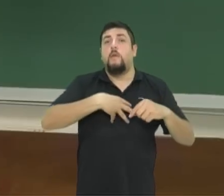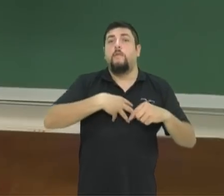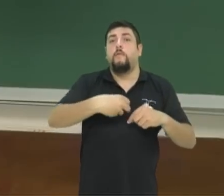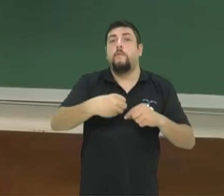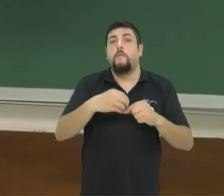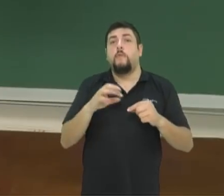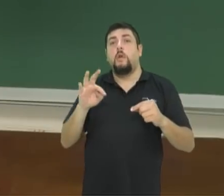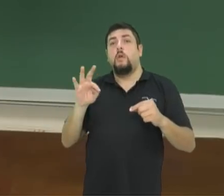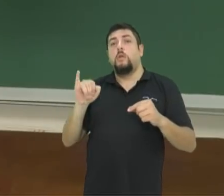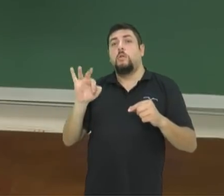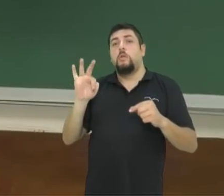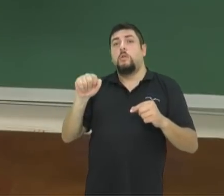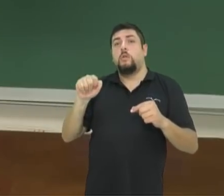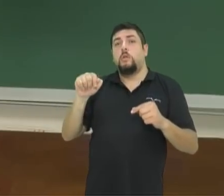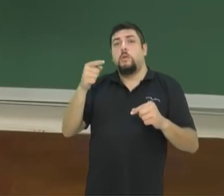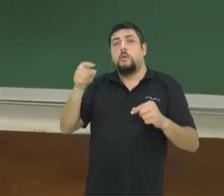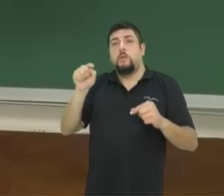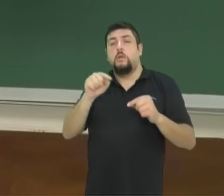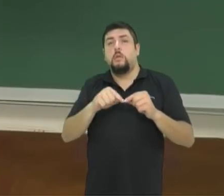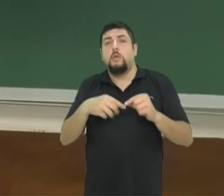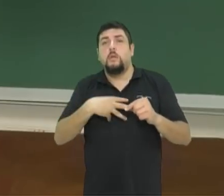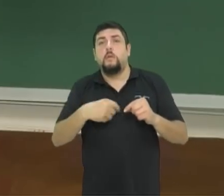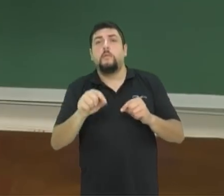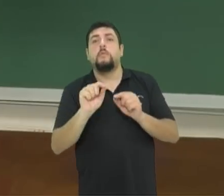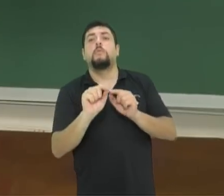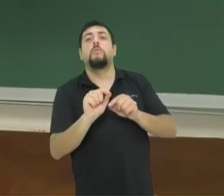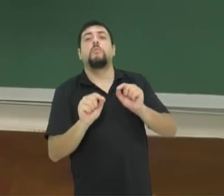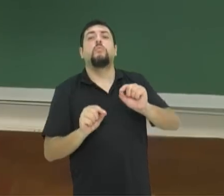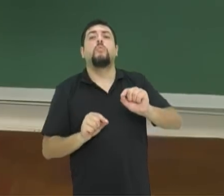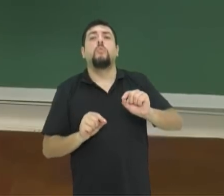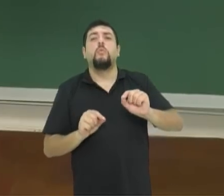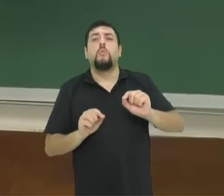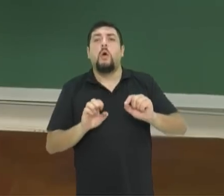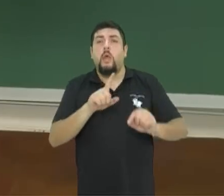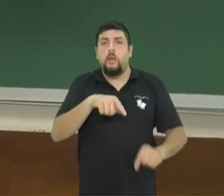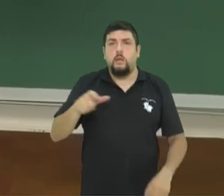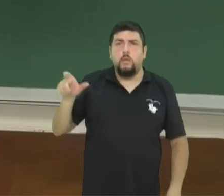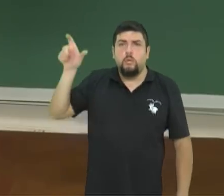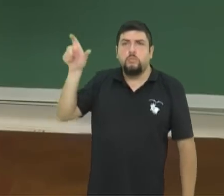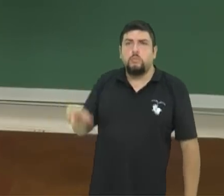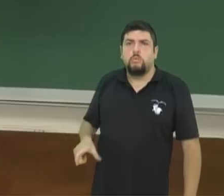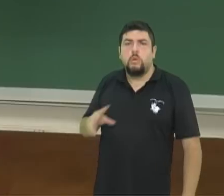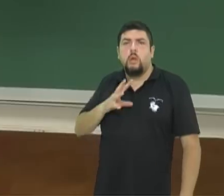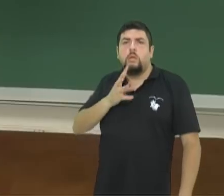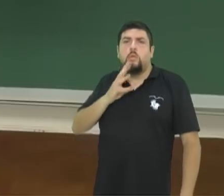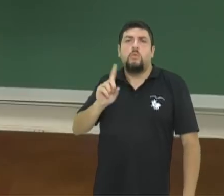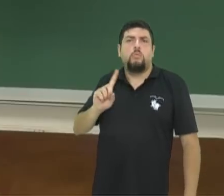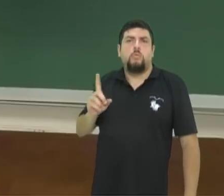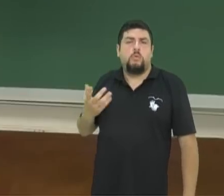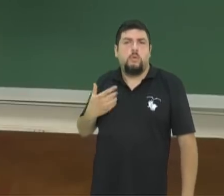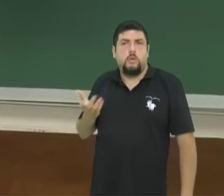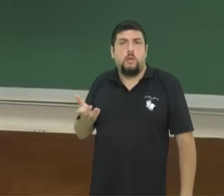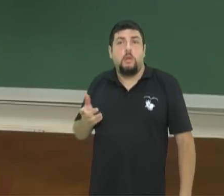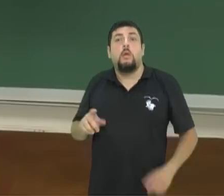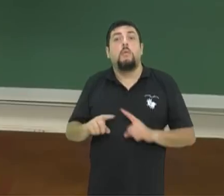do escritor? Ele deixou um sujeito indeterminado, né? Seria indeterminado se eu não soubesse se é ele ou